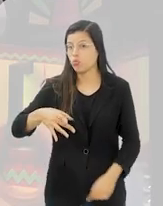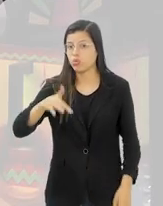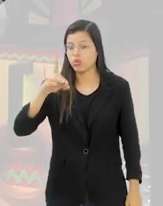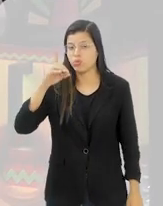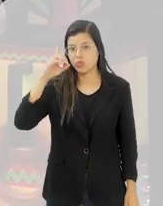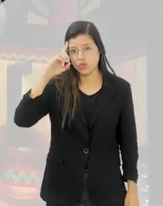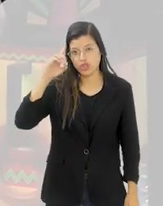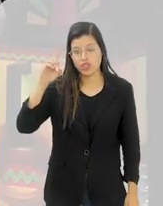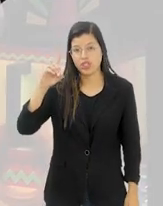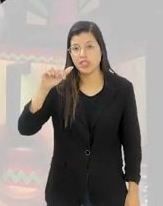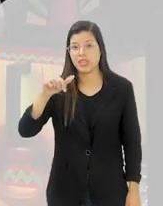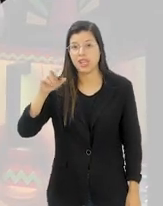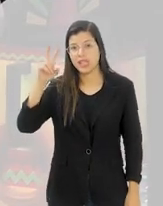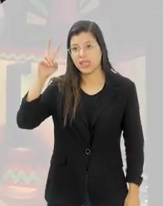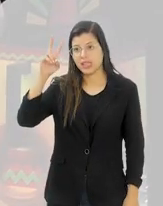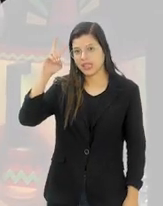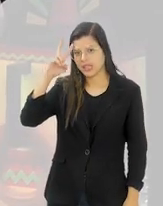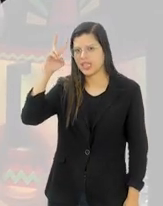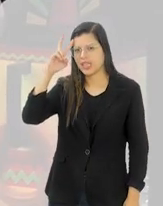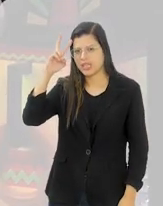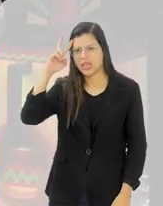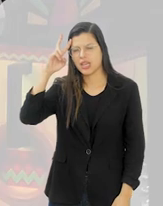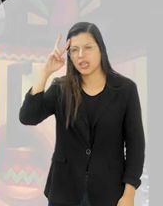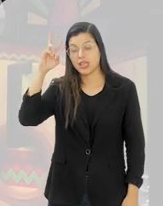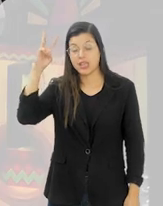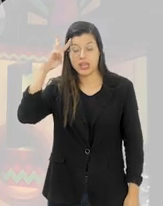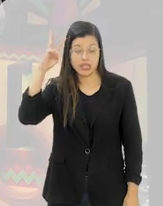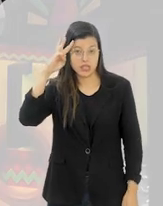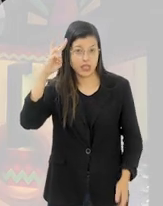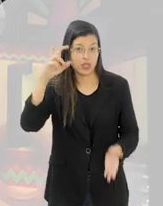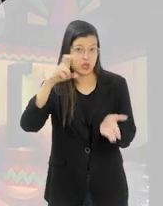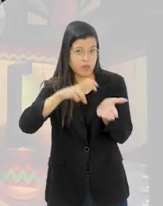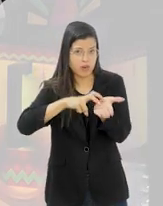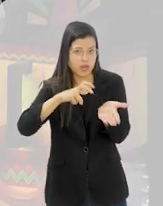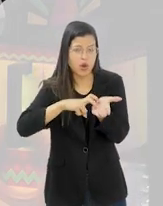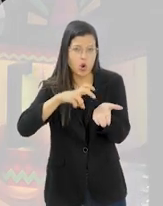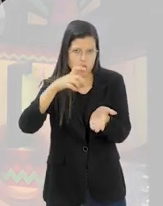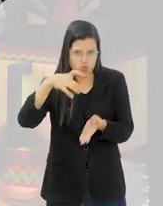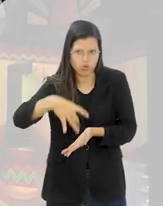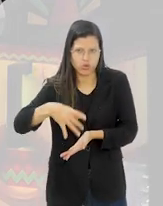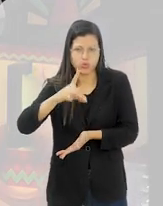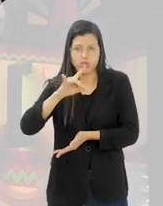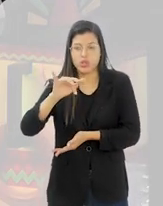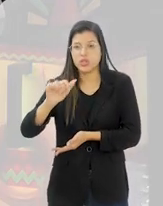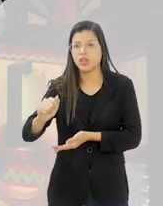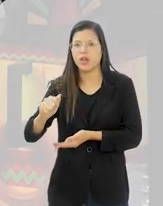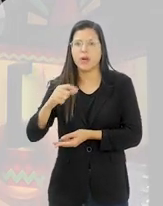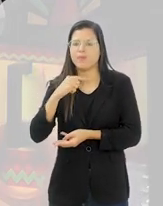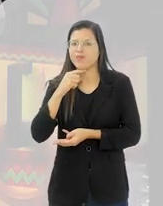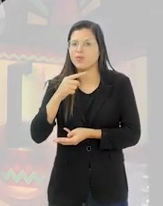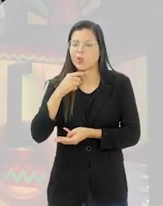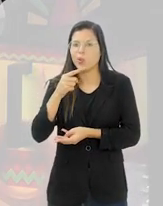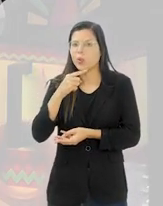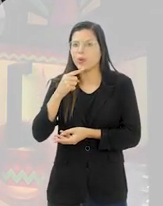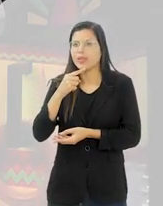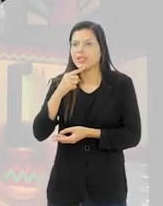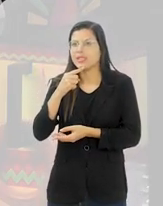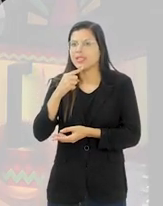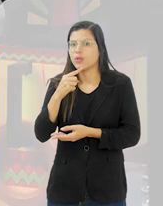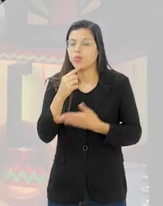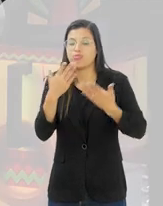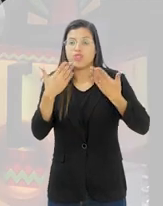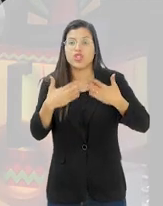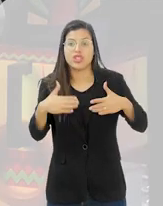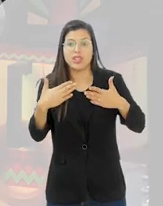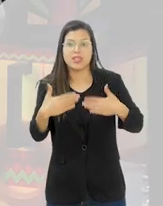saio dali no último dia, que era terça-feira de carnaval de manhã, né? Uhum. Do último dia, eu não consigo recuperar o